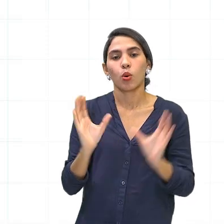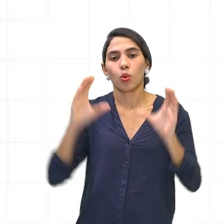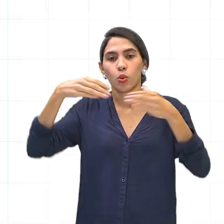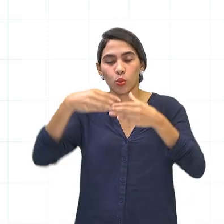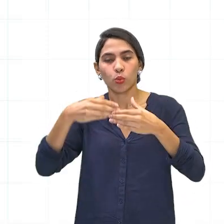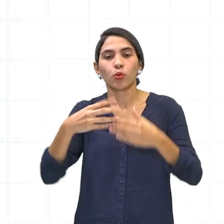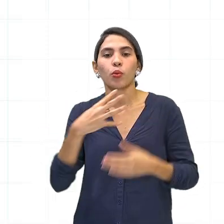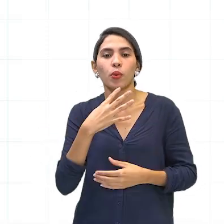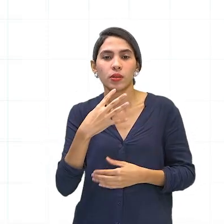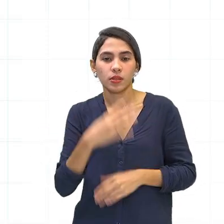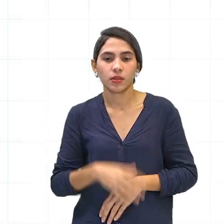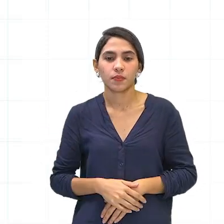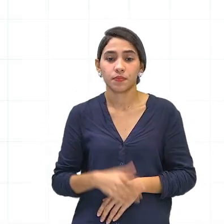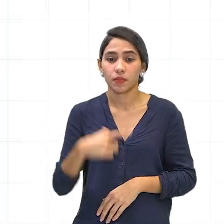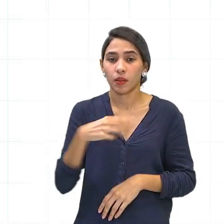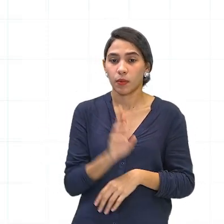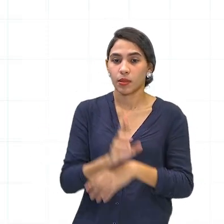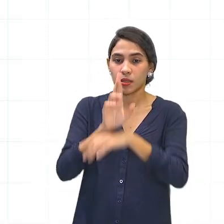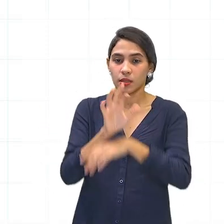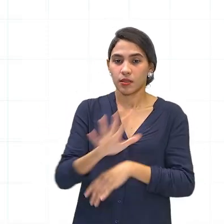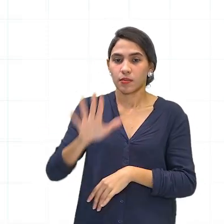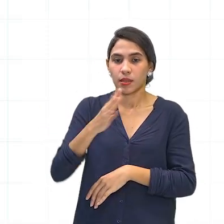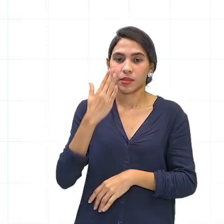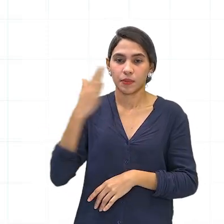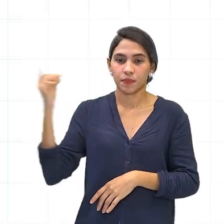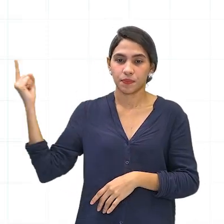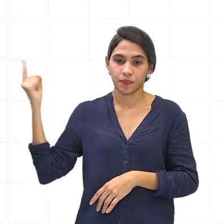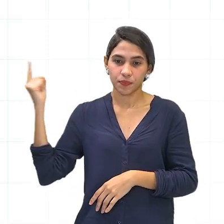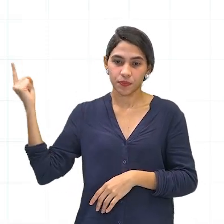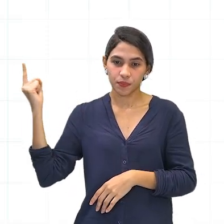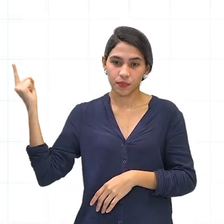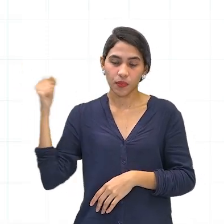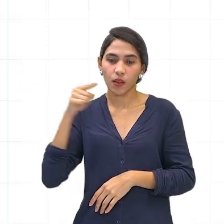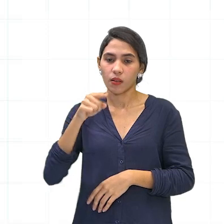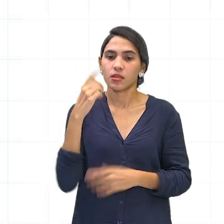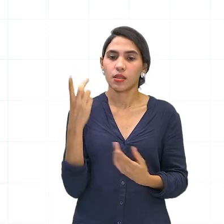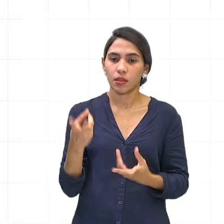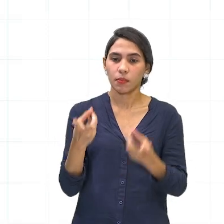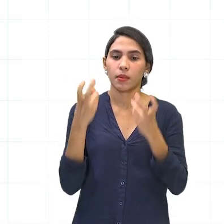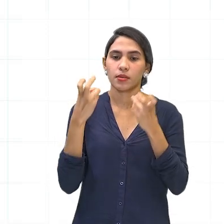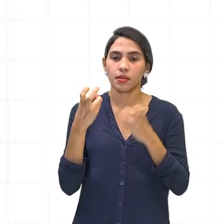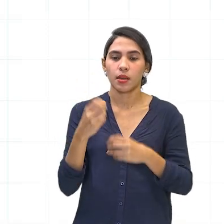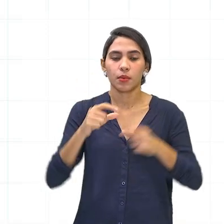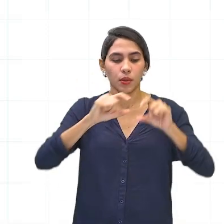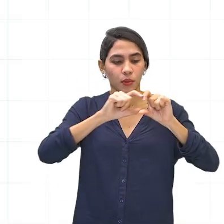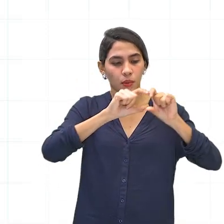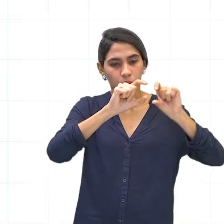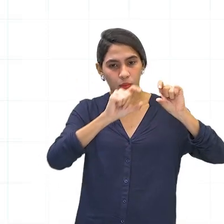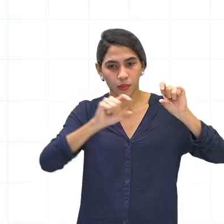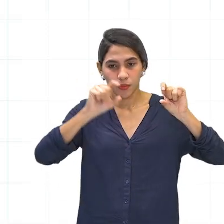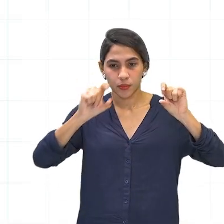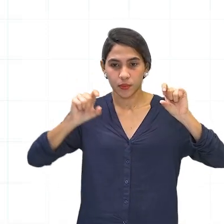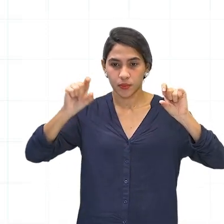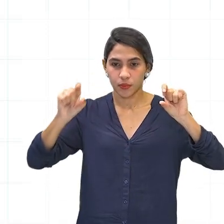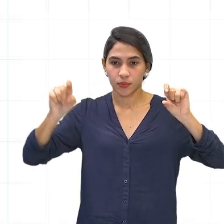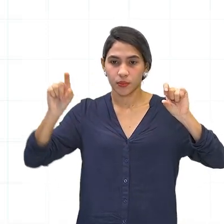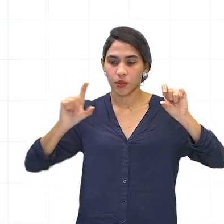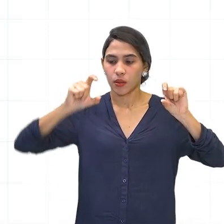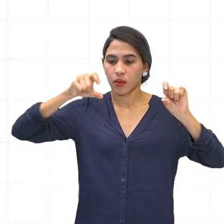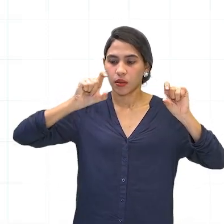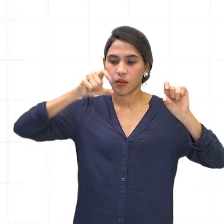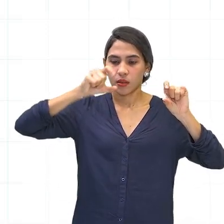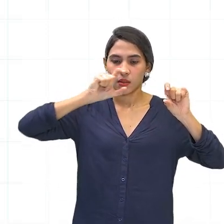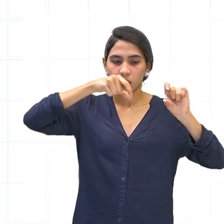conhecidas, né? A gente tem aí um representante aí na imagem, né, onde você consegue observar esse corpo, né, segmentado, e as